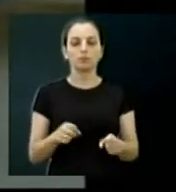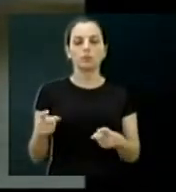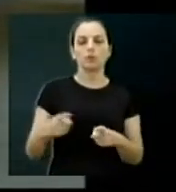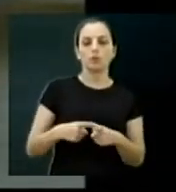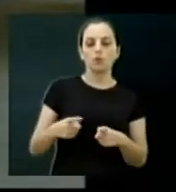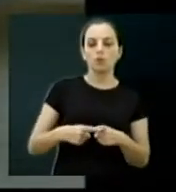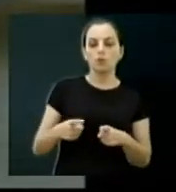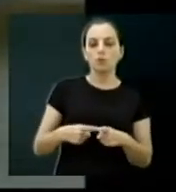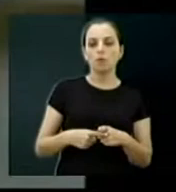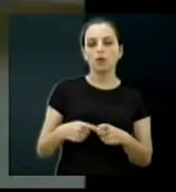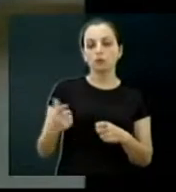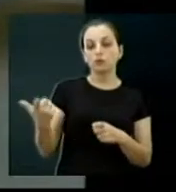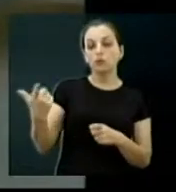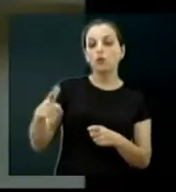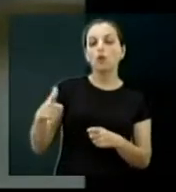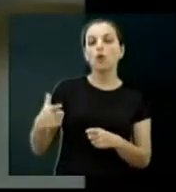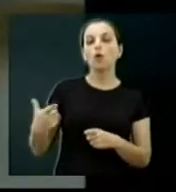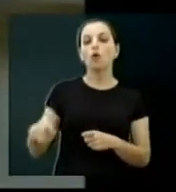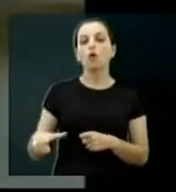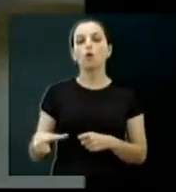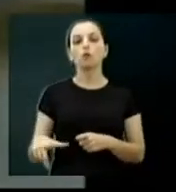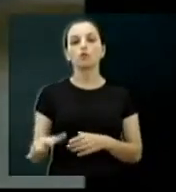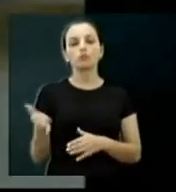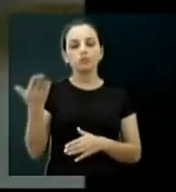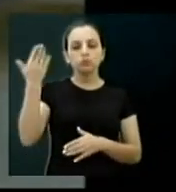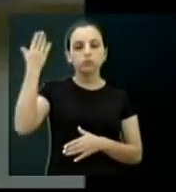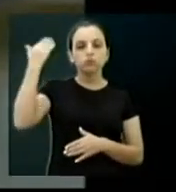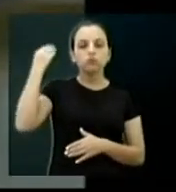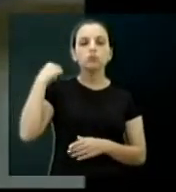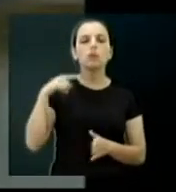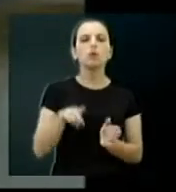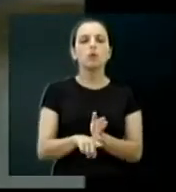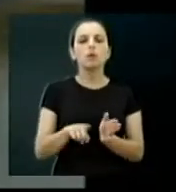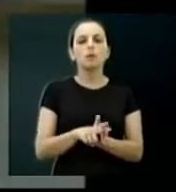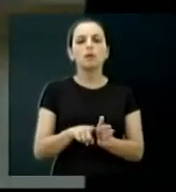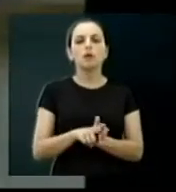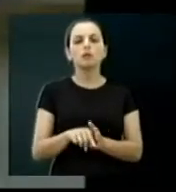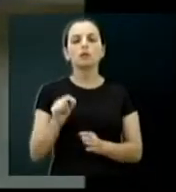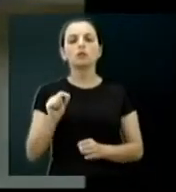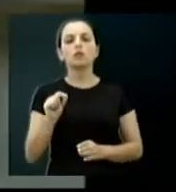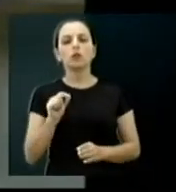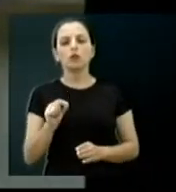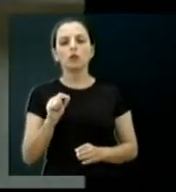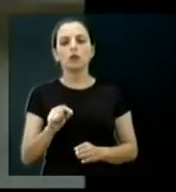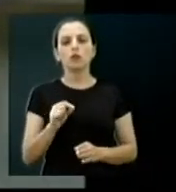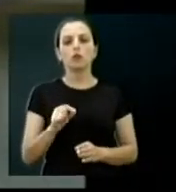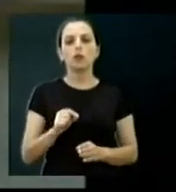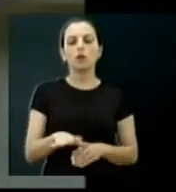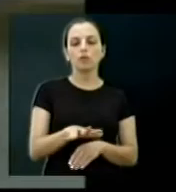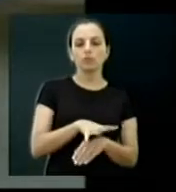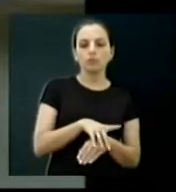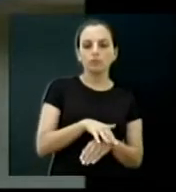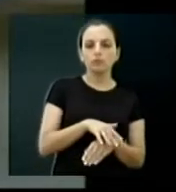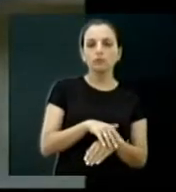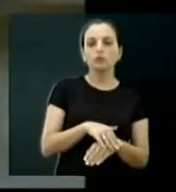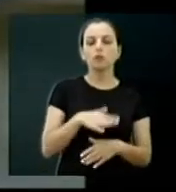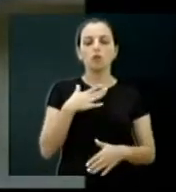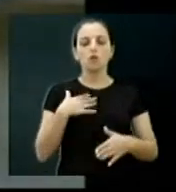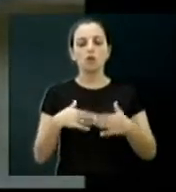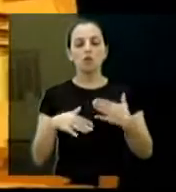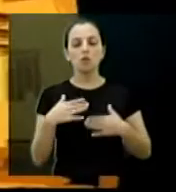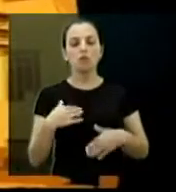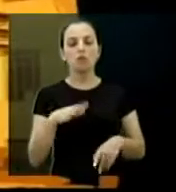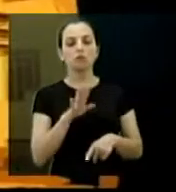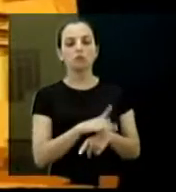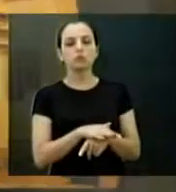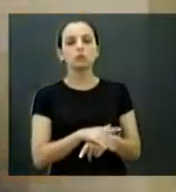Médicos de outras gerações se perguntam jocosamente quem vai tratá-los quando estiverem idosos.